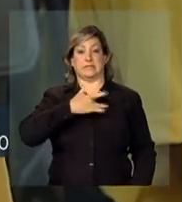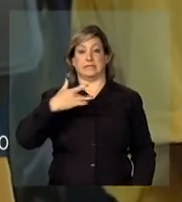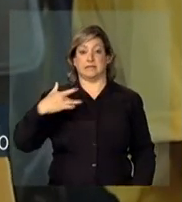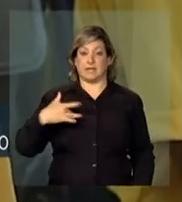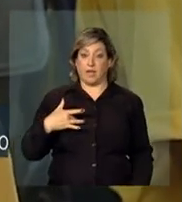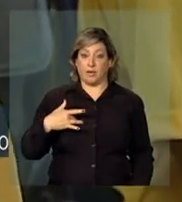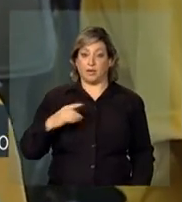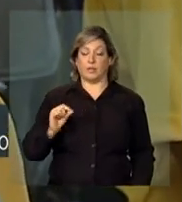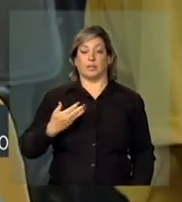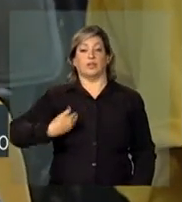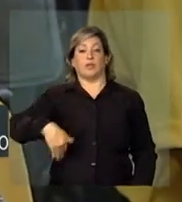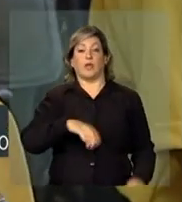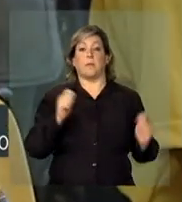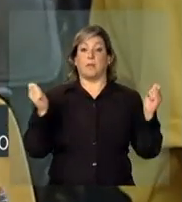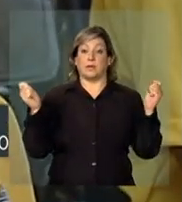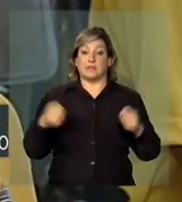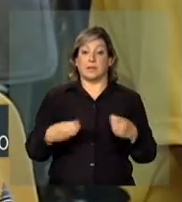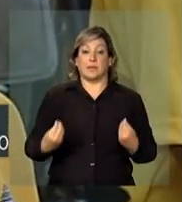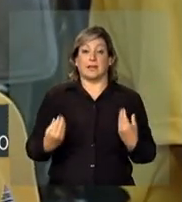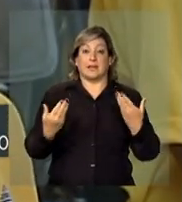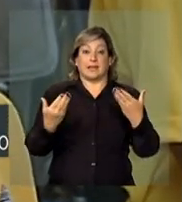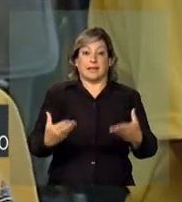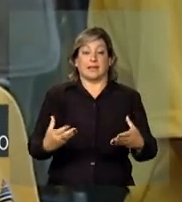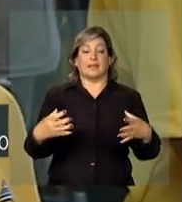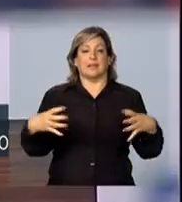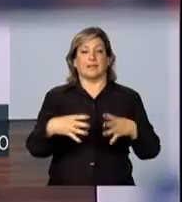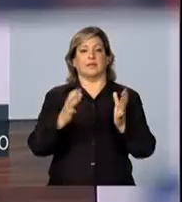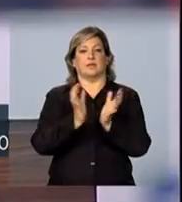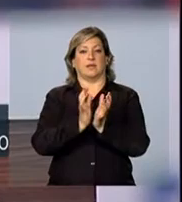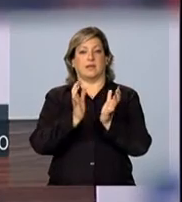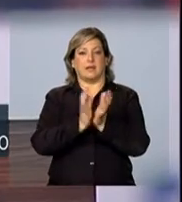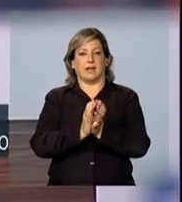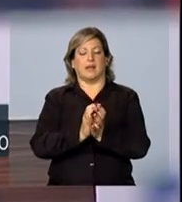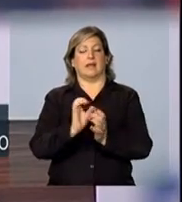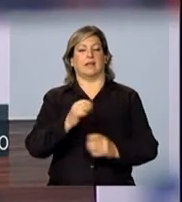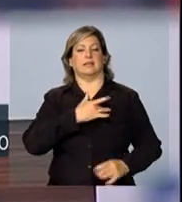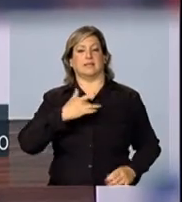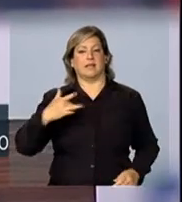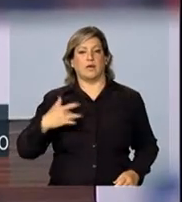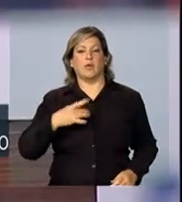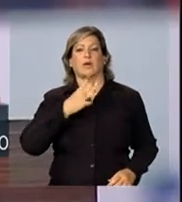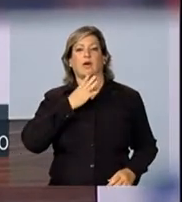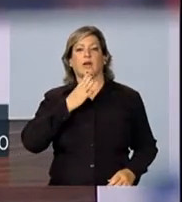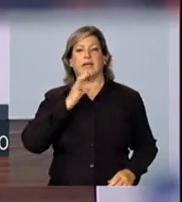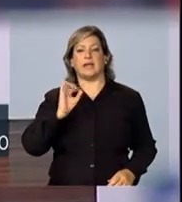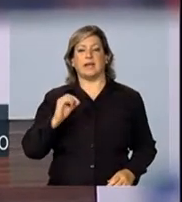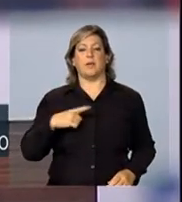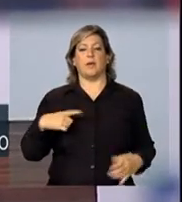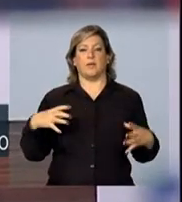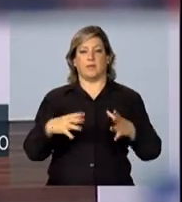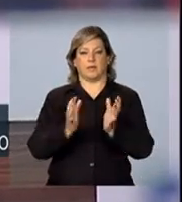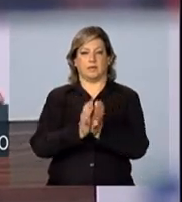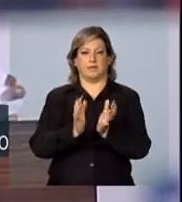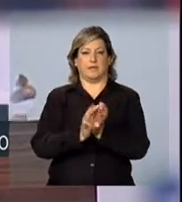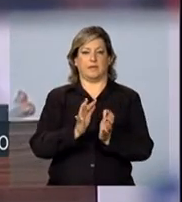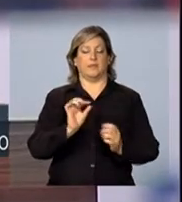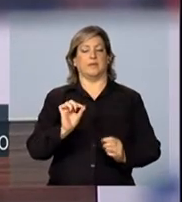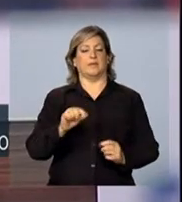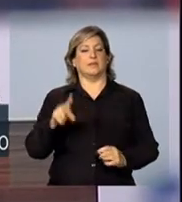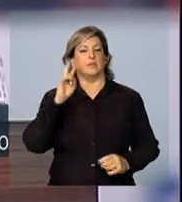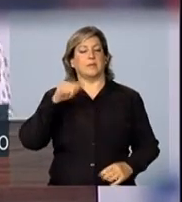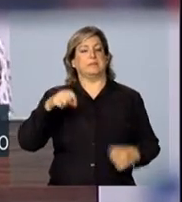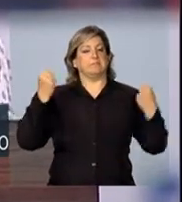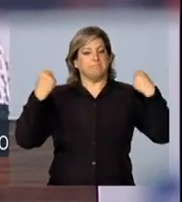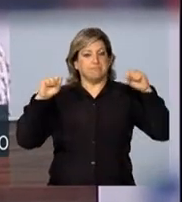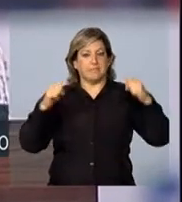para que nós possamos trazer para dentro da área da saúde o conhecimento acumulado a partir da fisiologia do esforço à